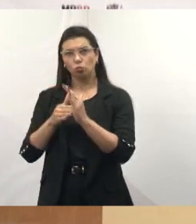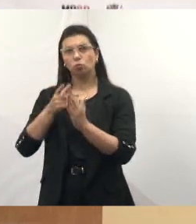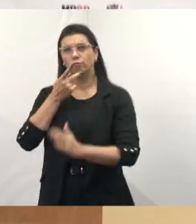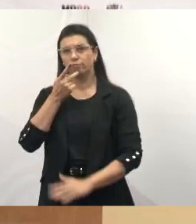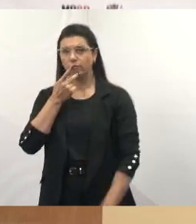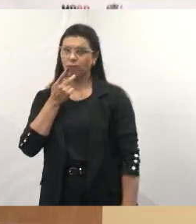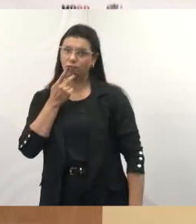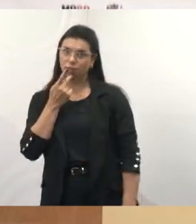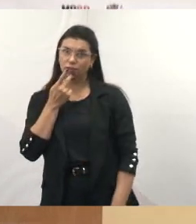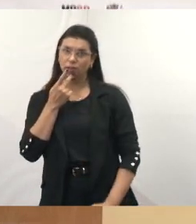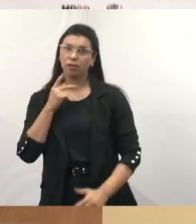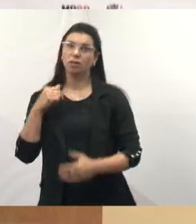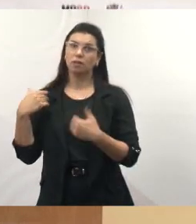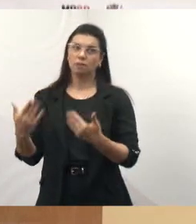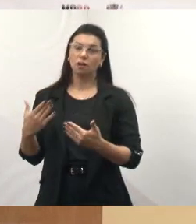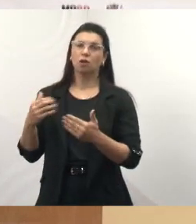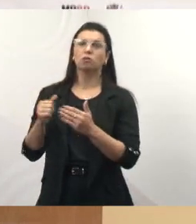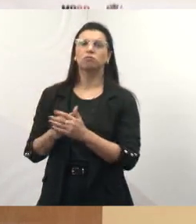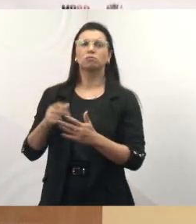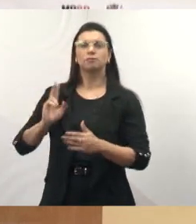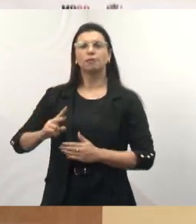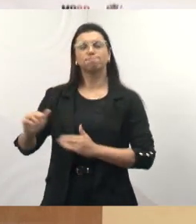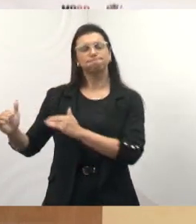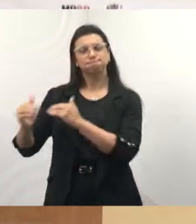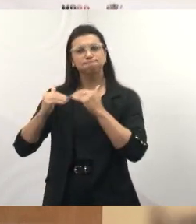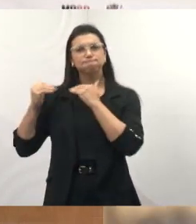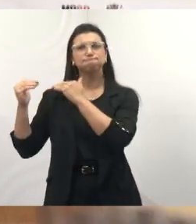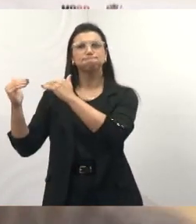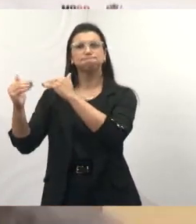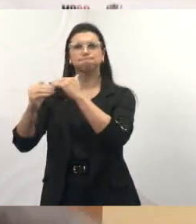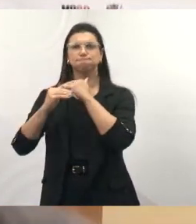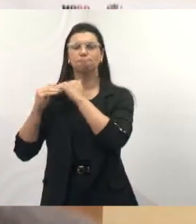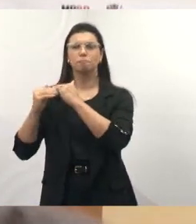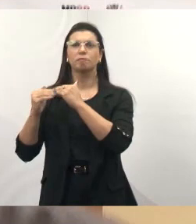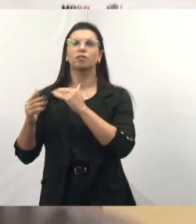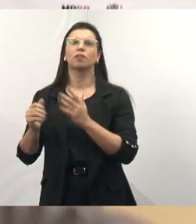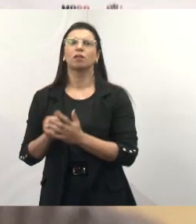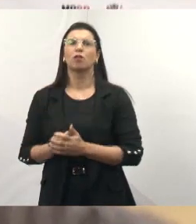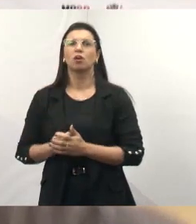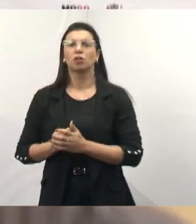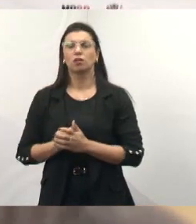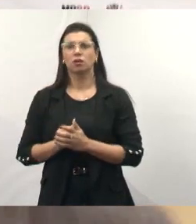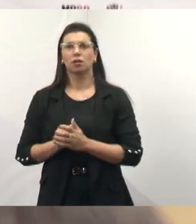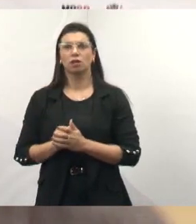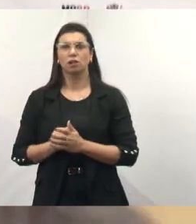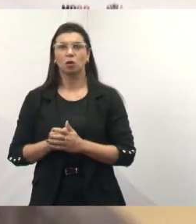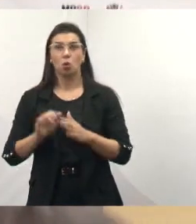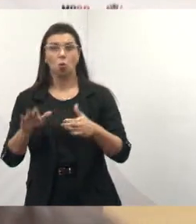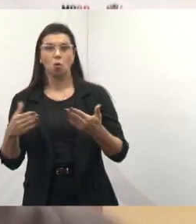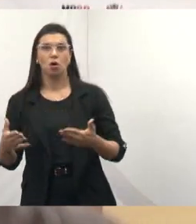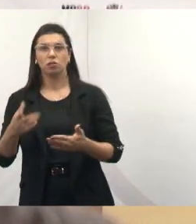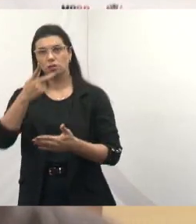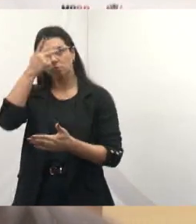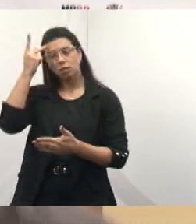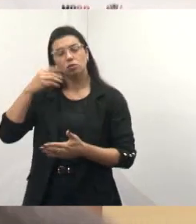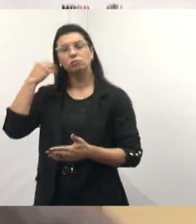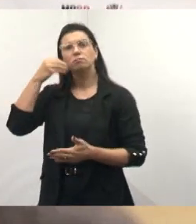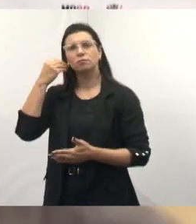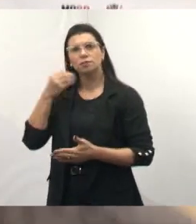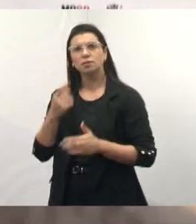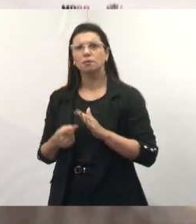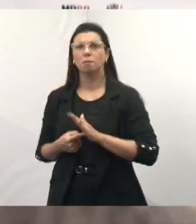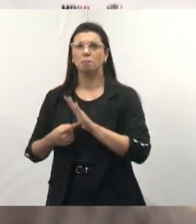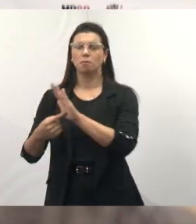de igual para igual, né, com as pessoas que fazem o julgamento dessas contas. Isso